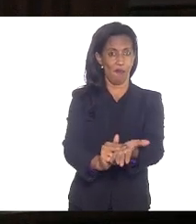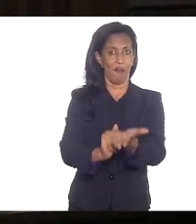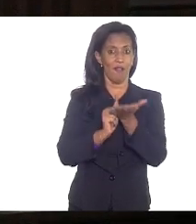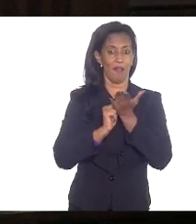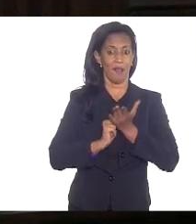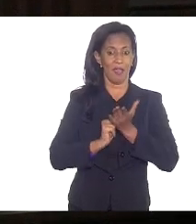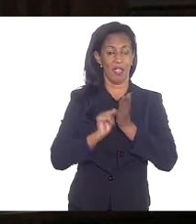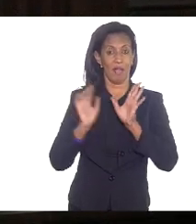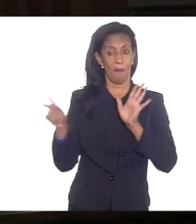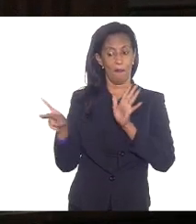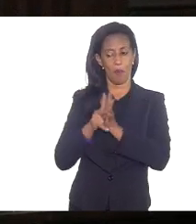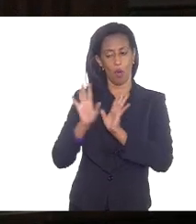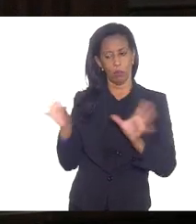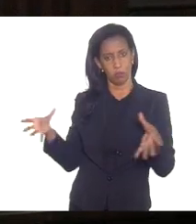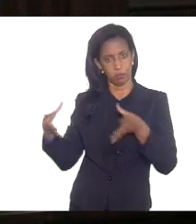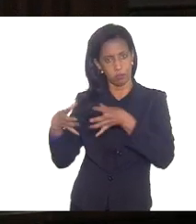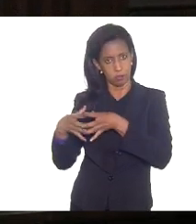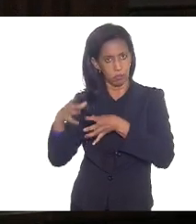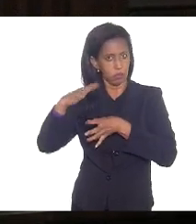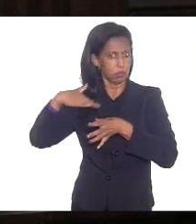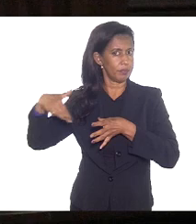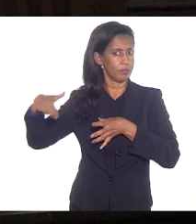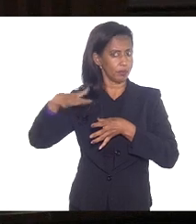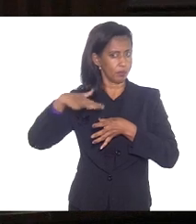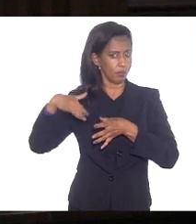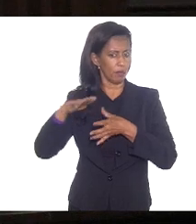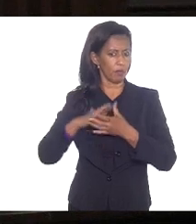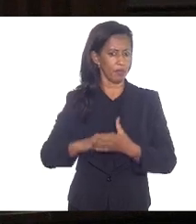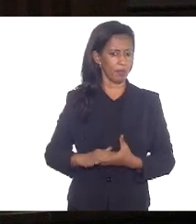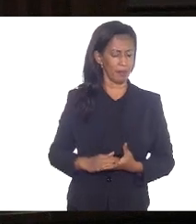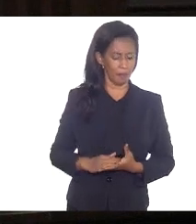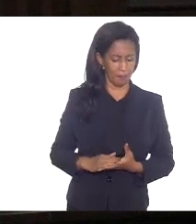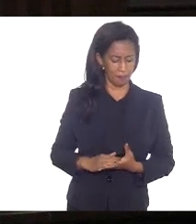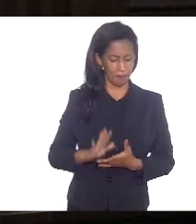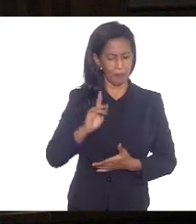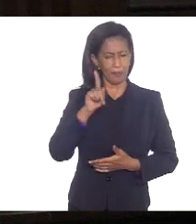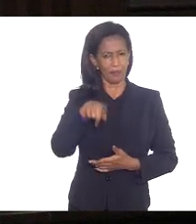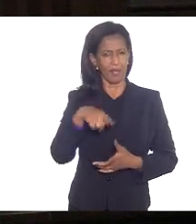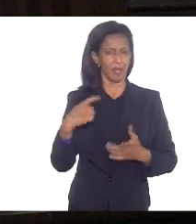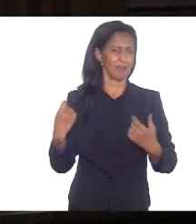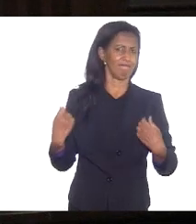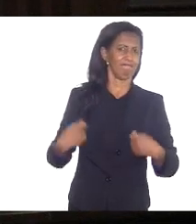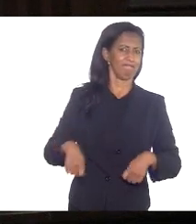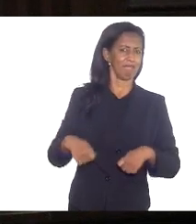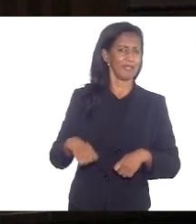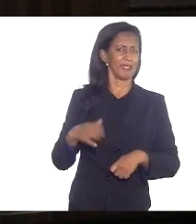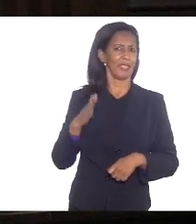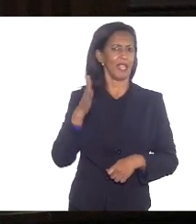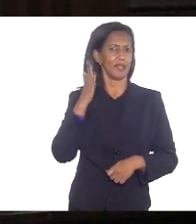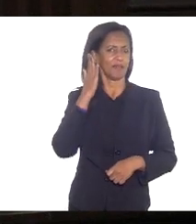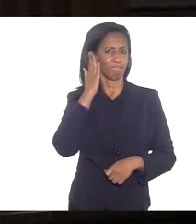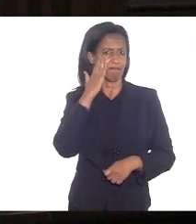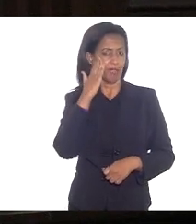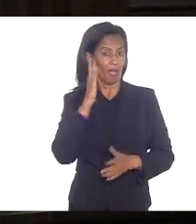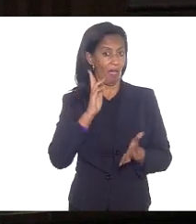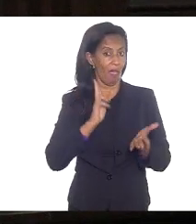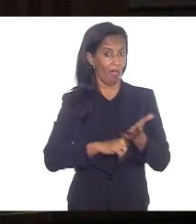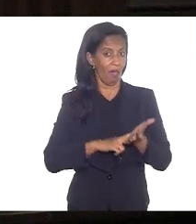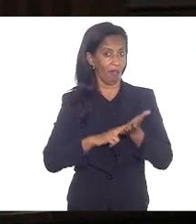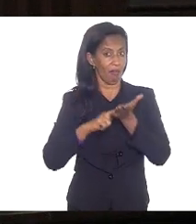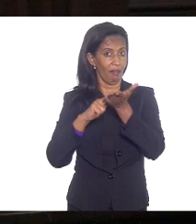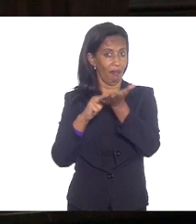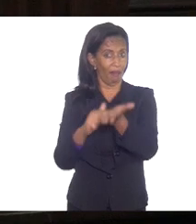seus paroquianos. Isso é muito necessário ficar registrado. A carta